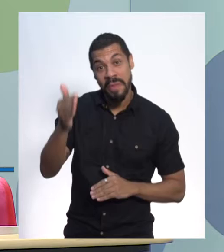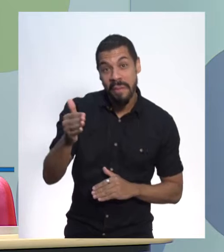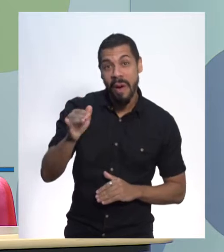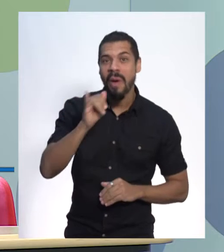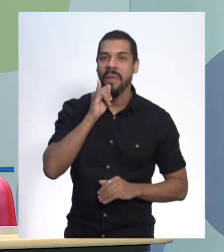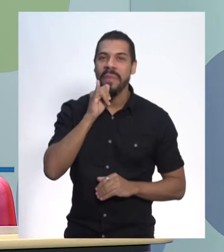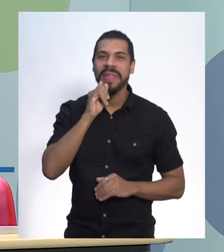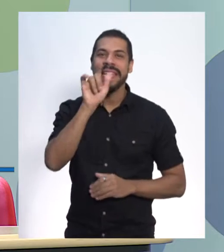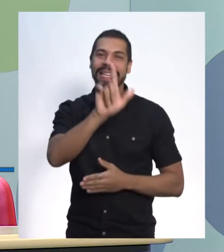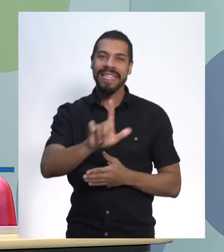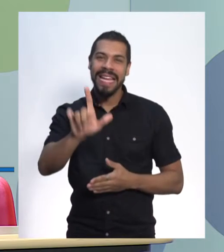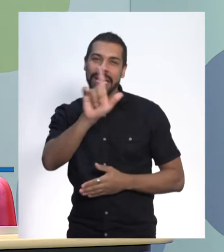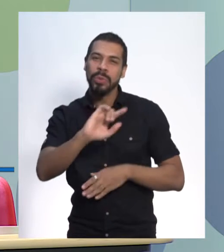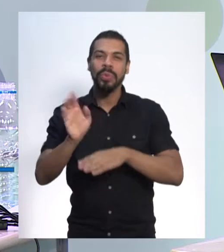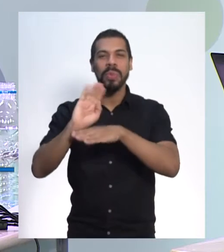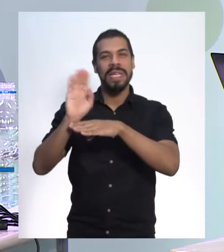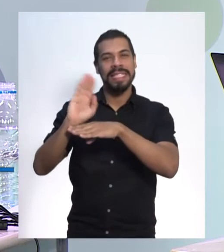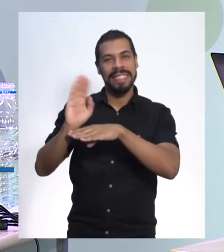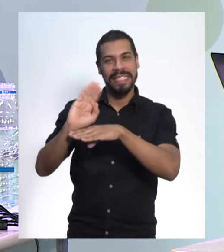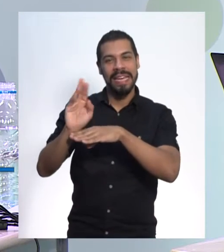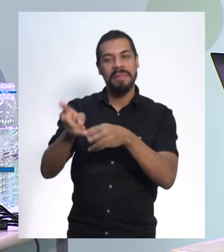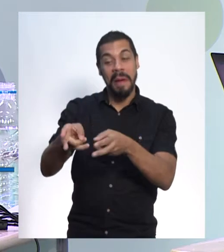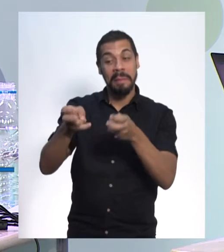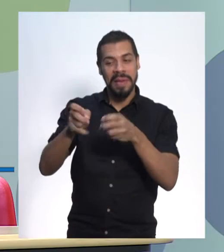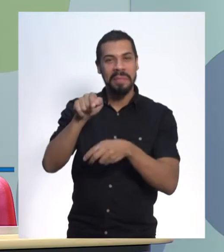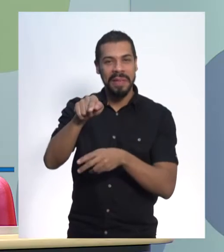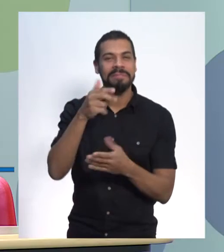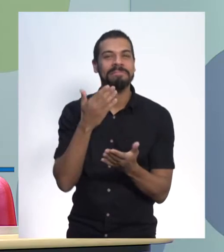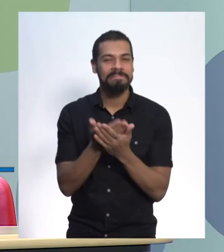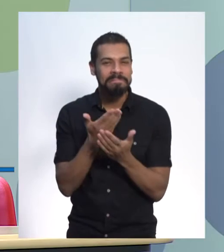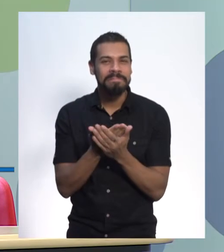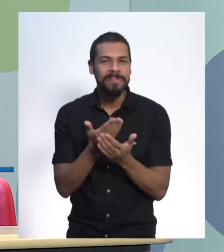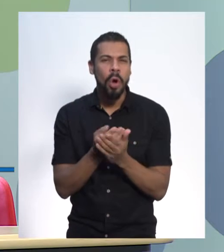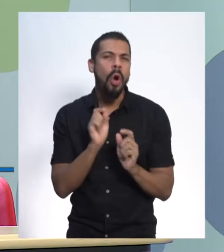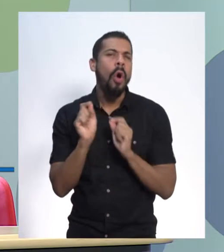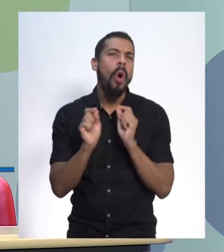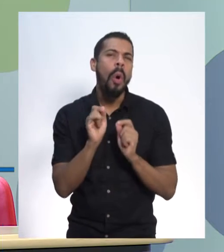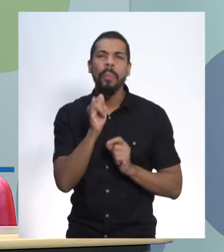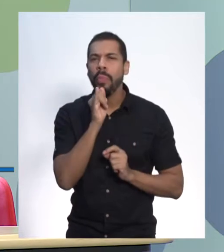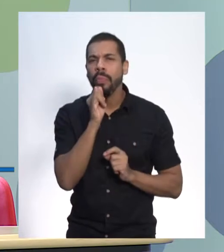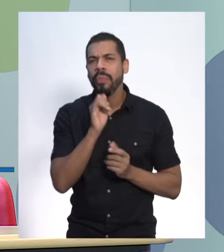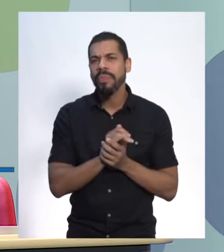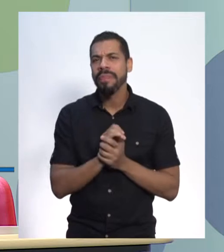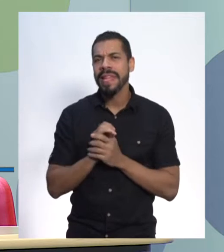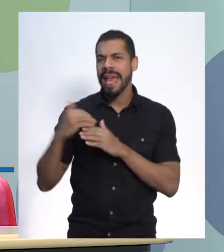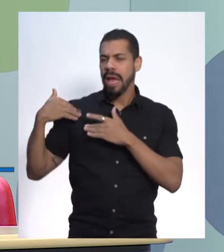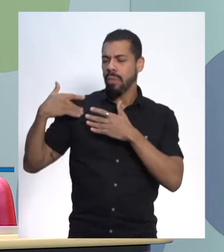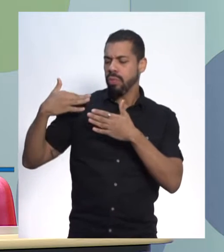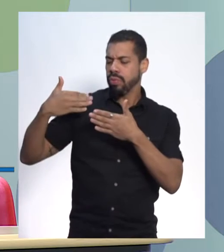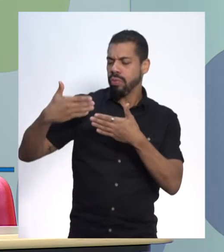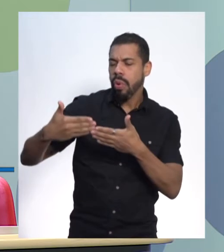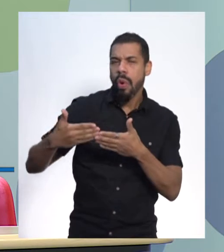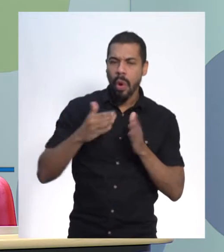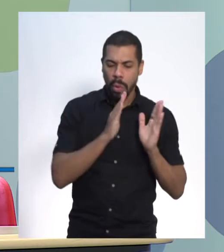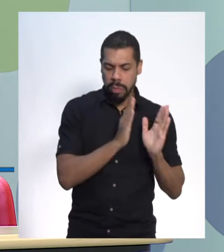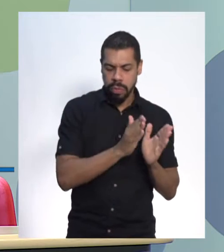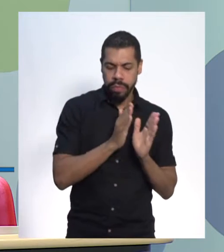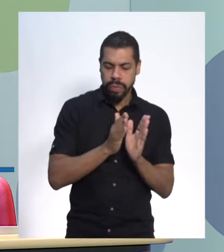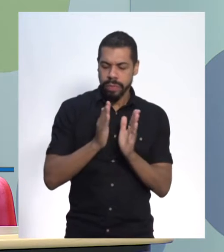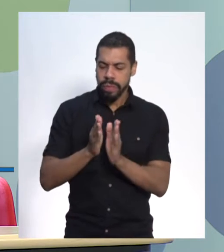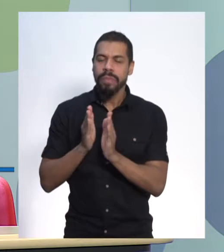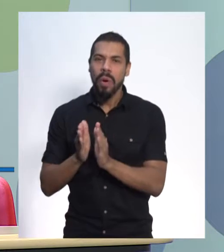de literatura, cinema, vai olhar bastante isso. Mas a gente pensa, o que é um enredo? Enredo é uma sequência de ações, né? Então, você precisa ter uma